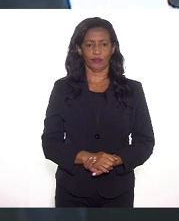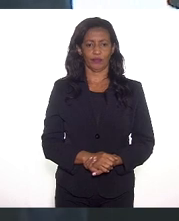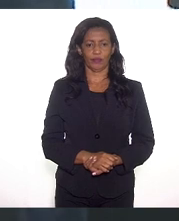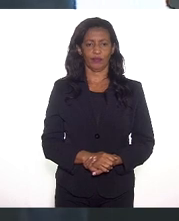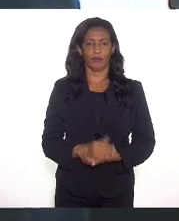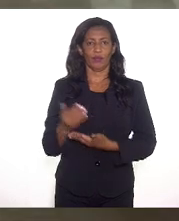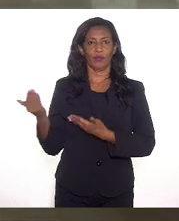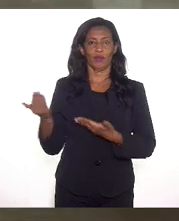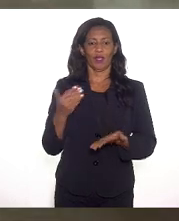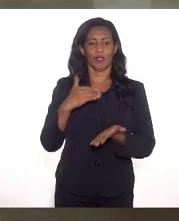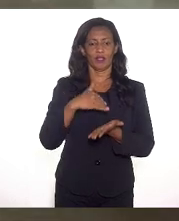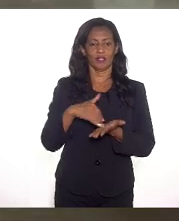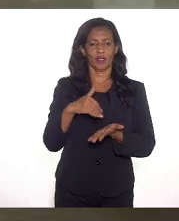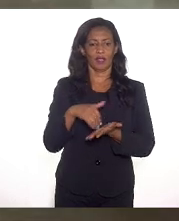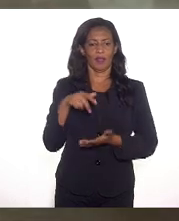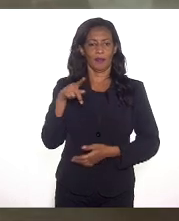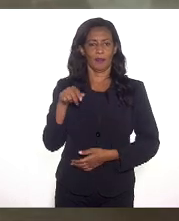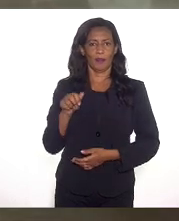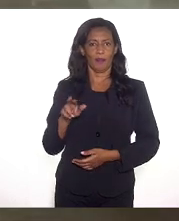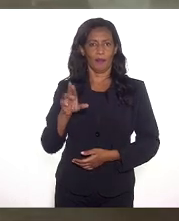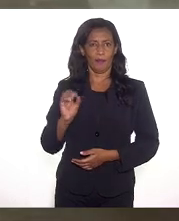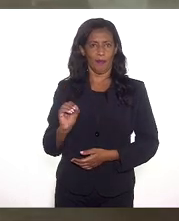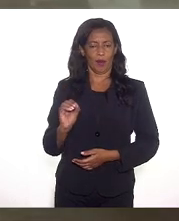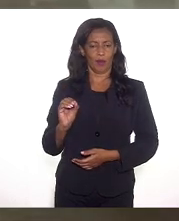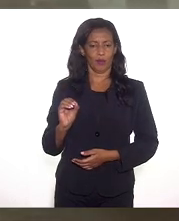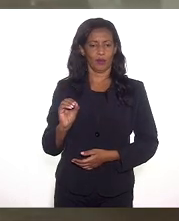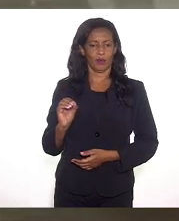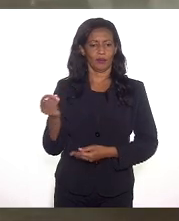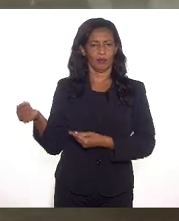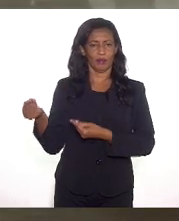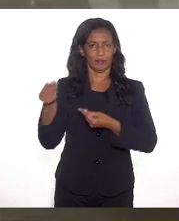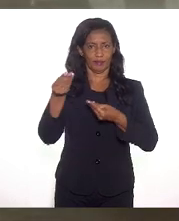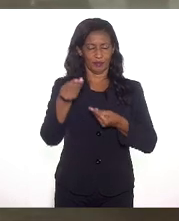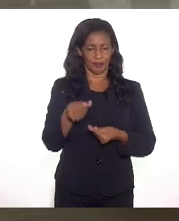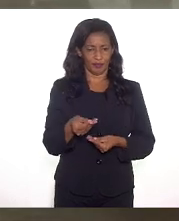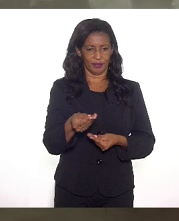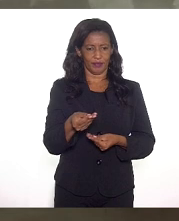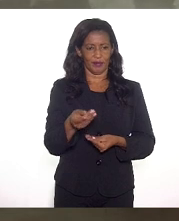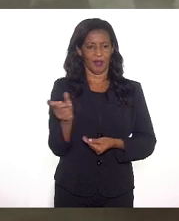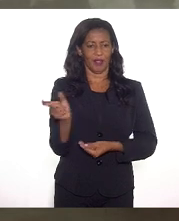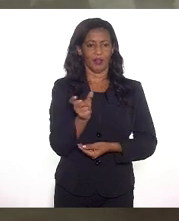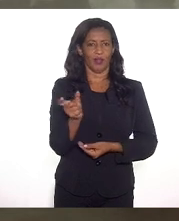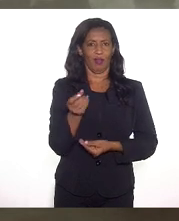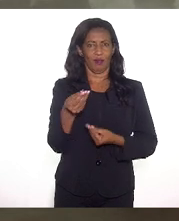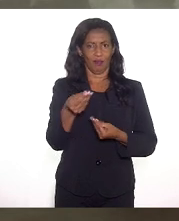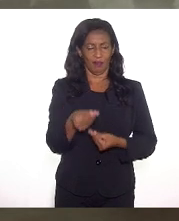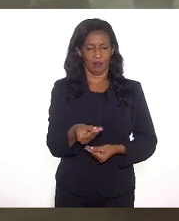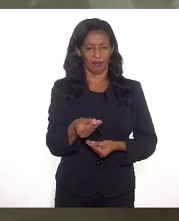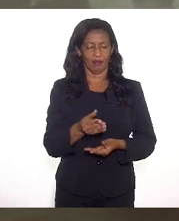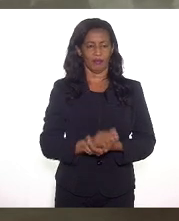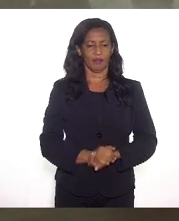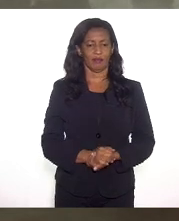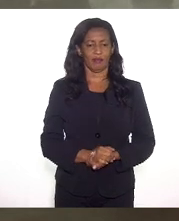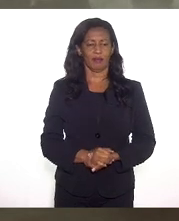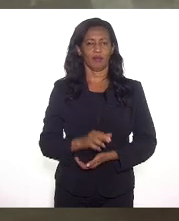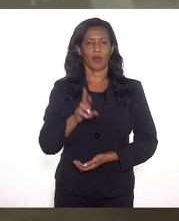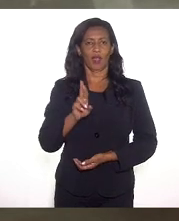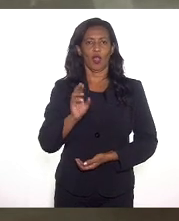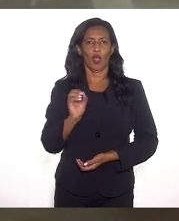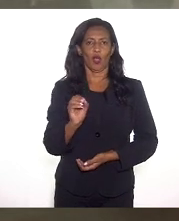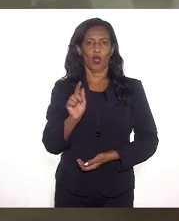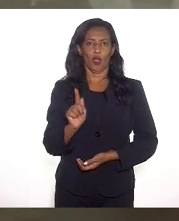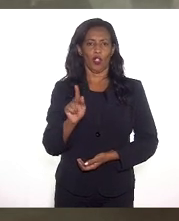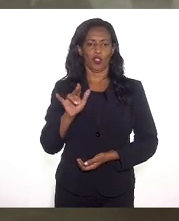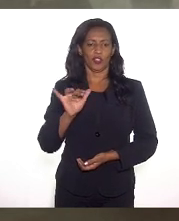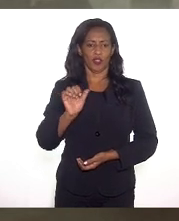Convidamos o secretário Paulo Teixeira, Trabalho e Renda, para fazer a entrega do cartão à senhora Rogéria Lúcia